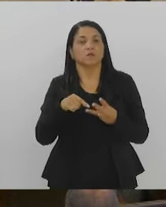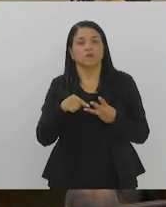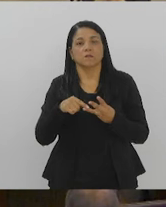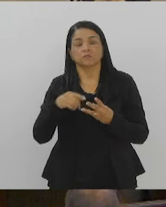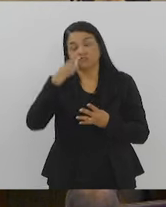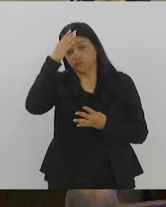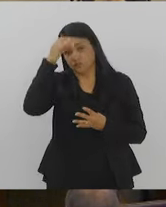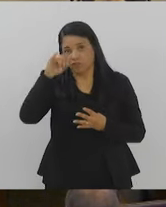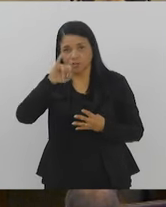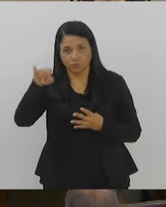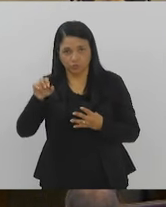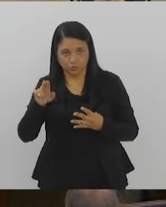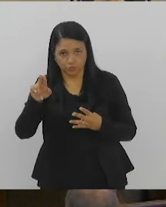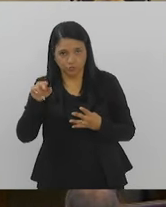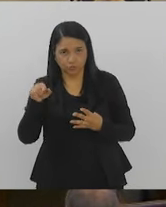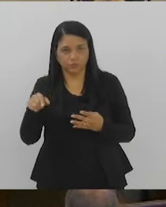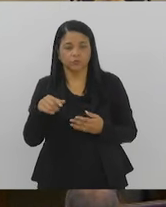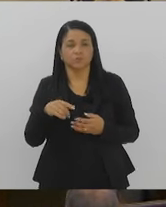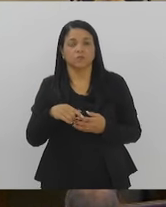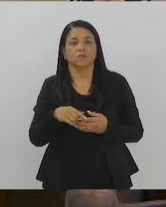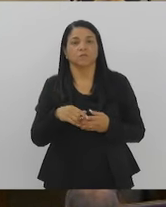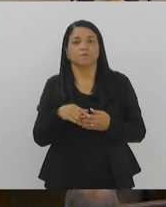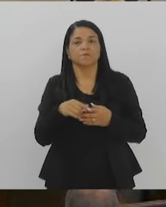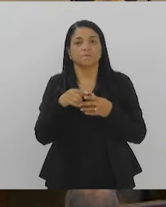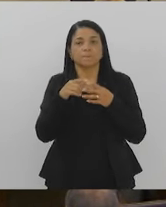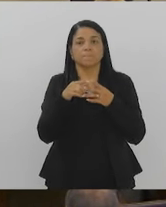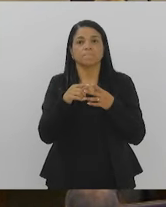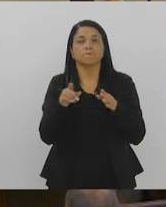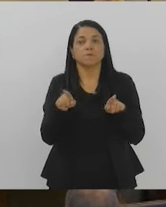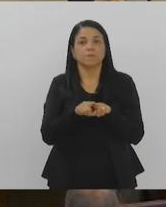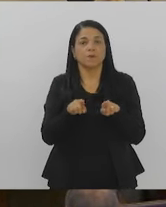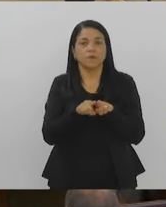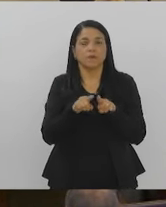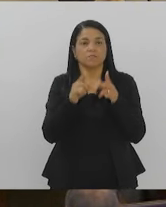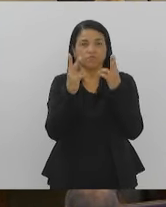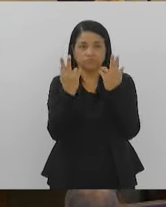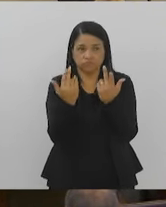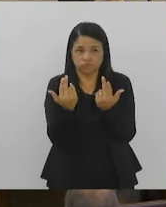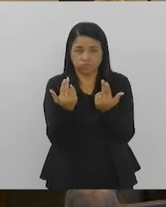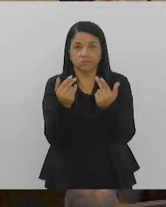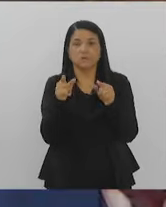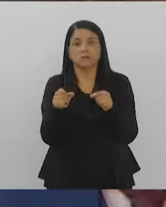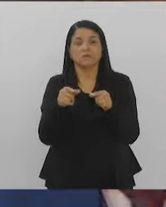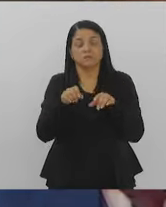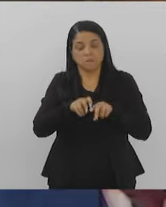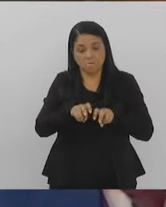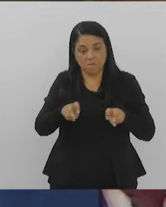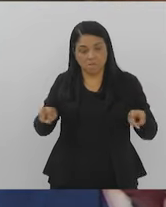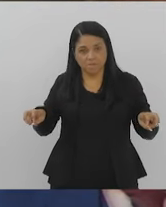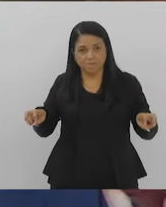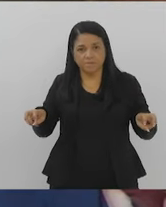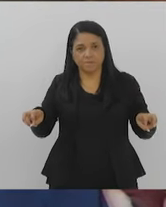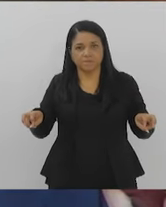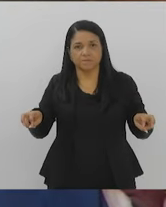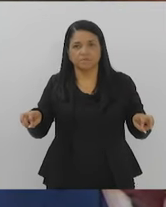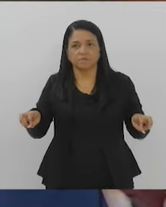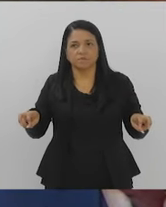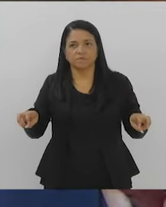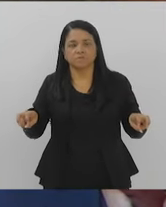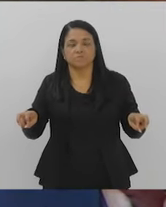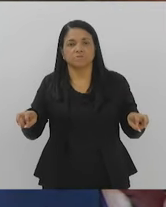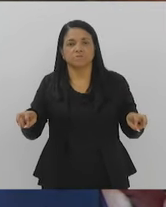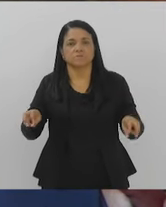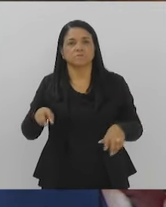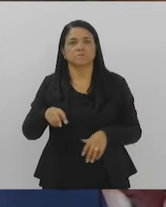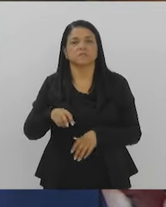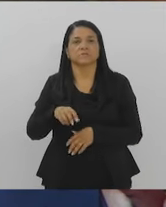Ju. Da mesma forma, saudar aos que compõem esta mesa, reverendo